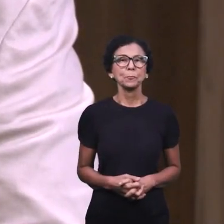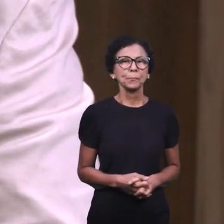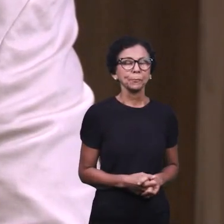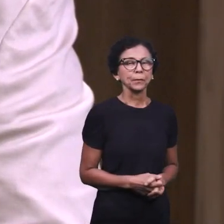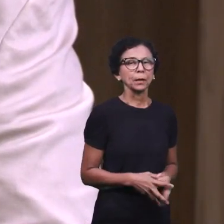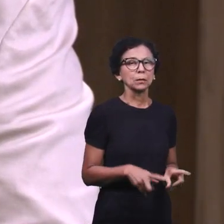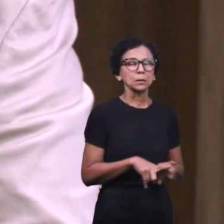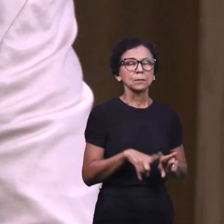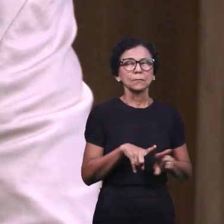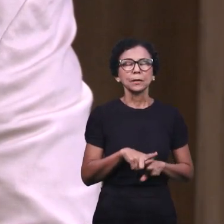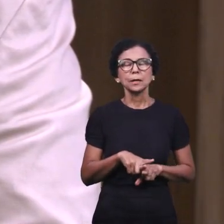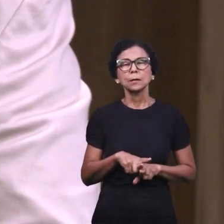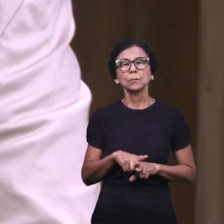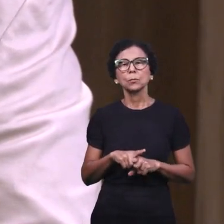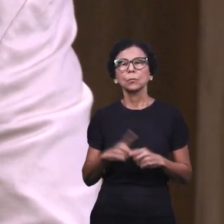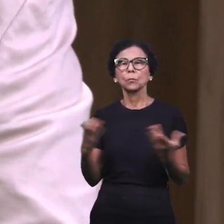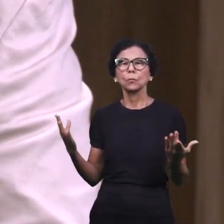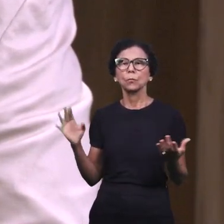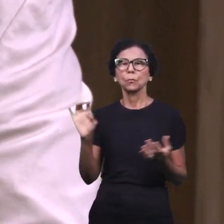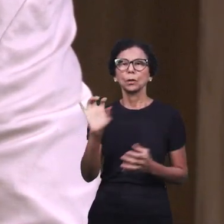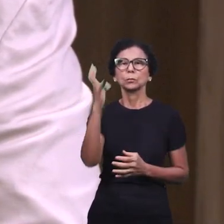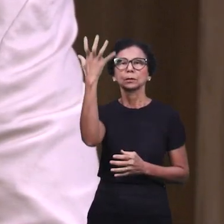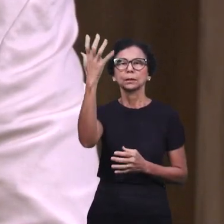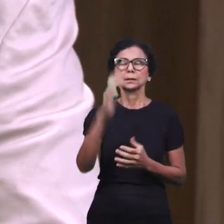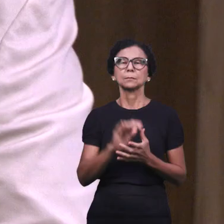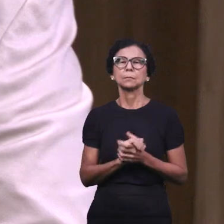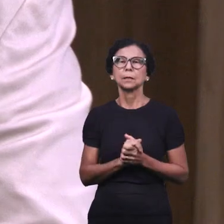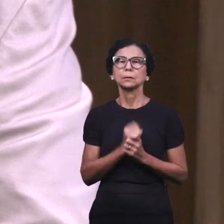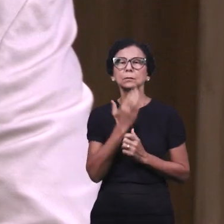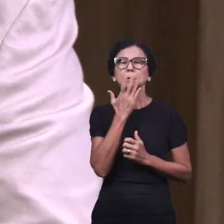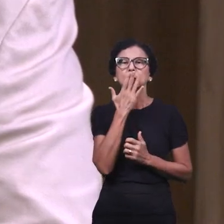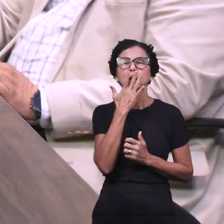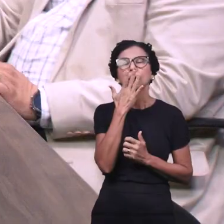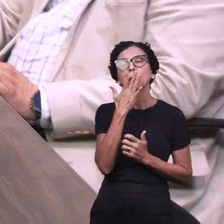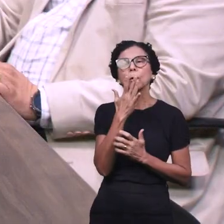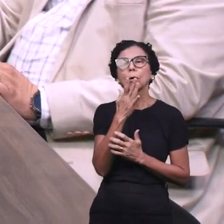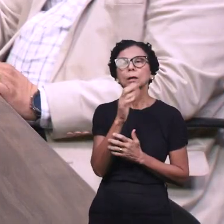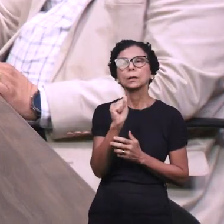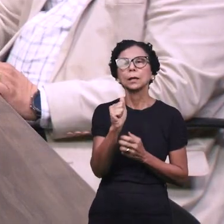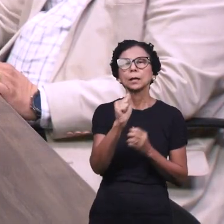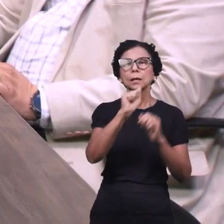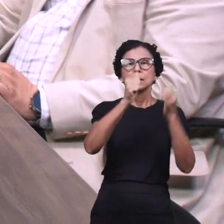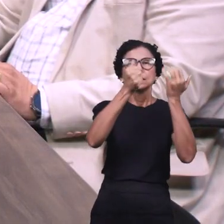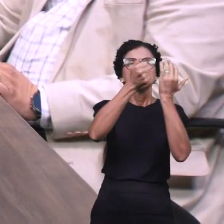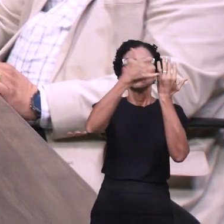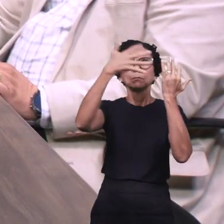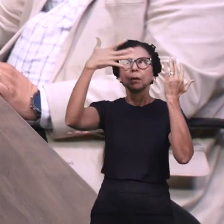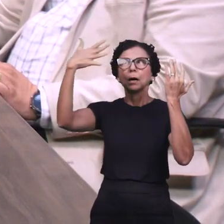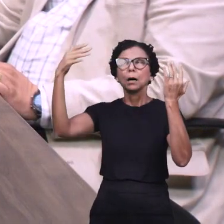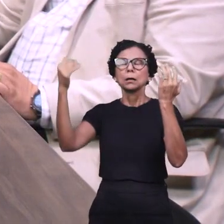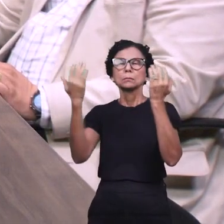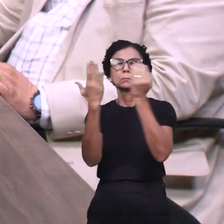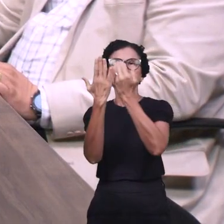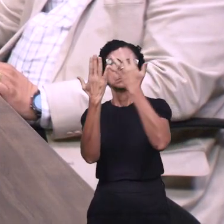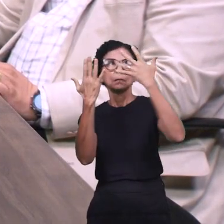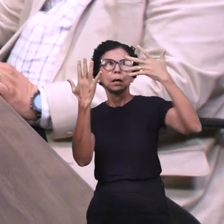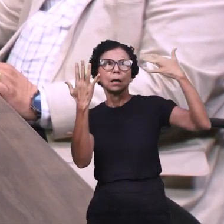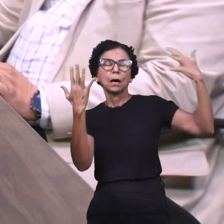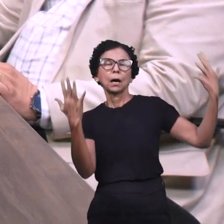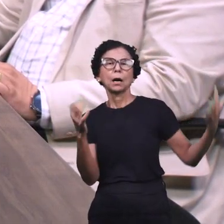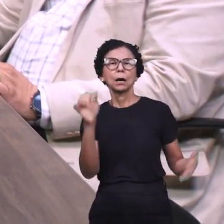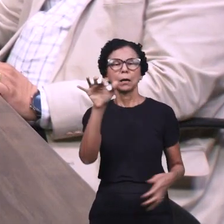aurora boreal, que geralmente são nos extremos. Certo. Nós tivemos no Equador, na Colômbia, há relatos na